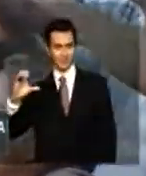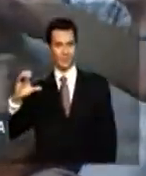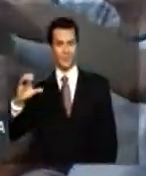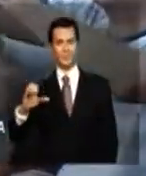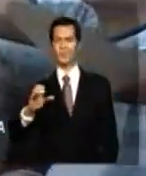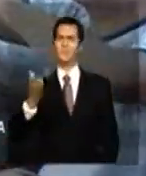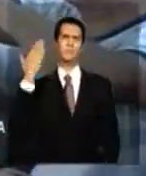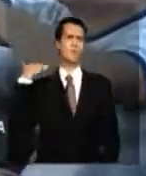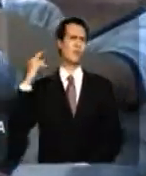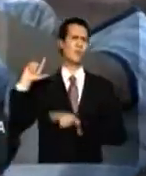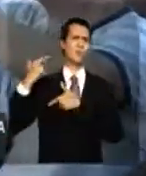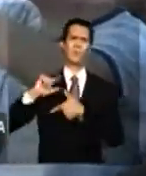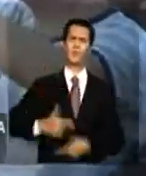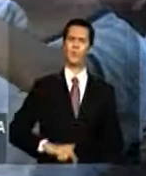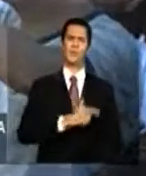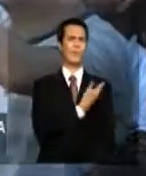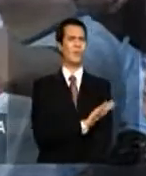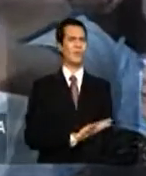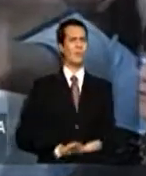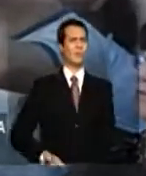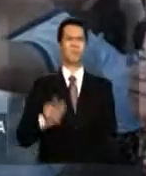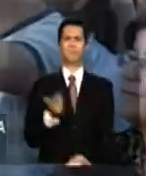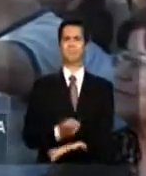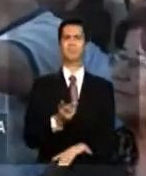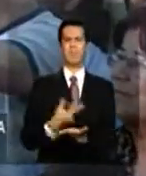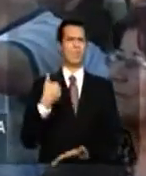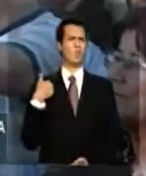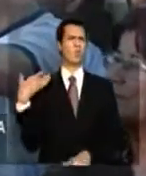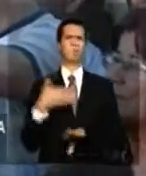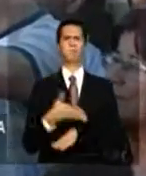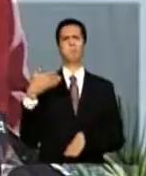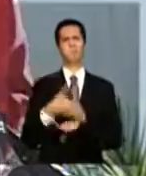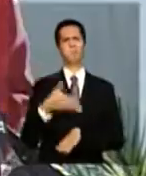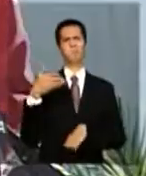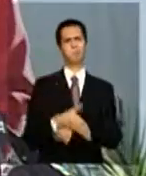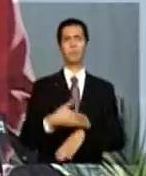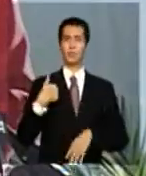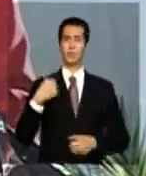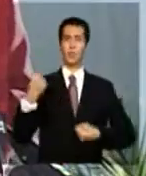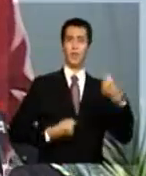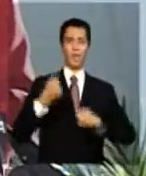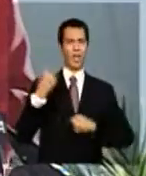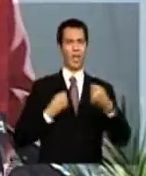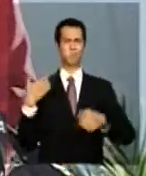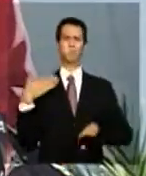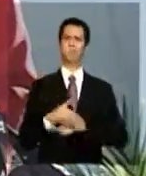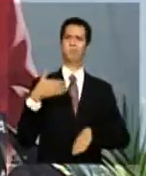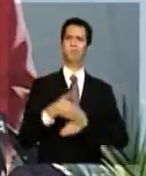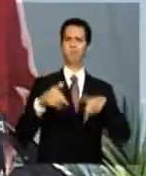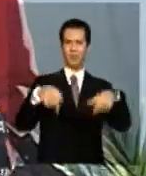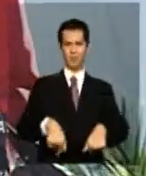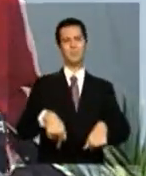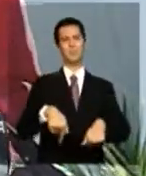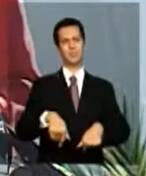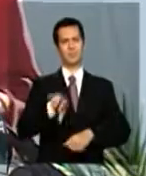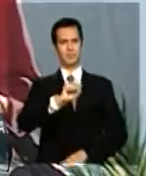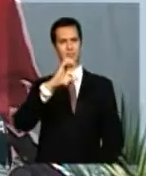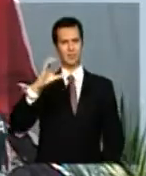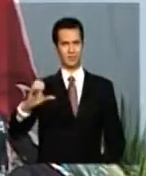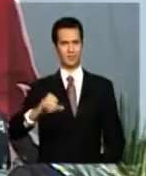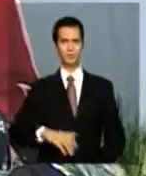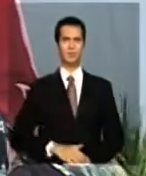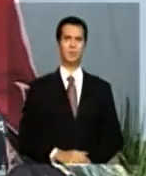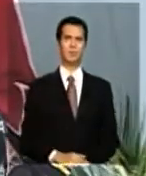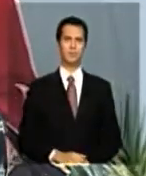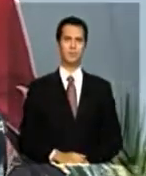E muitas vezes eu fiz esse trajeto, muitas vezes eu passei de carro por aqui. E